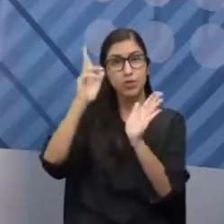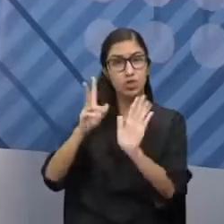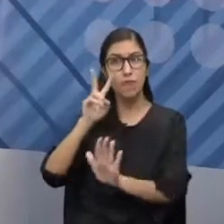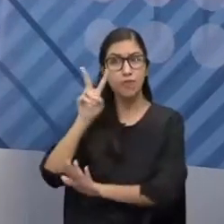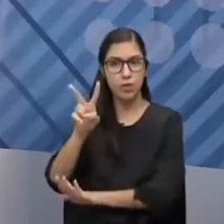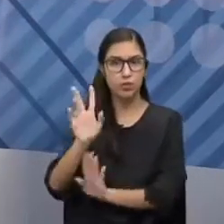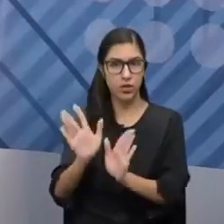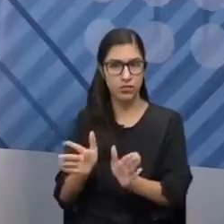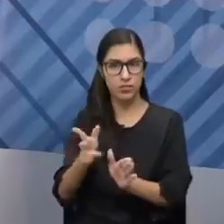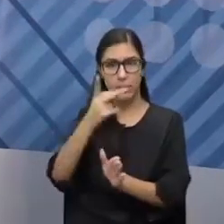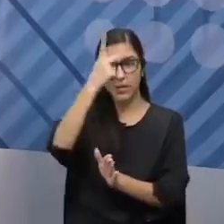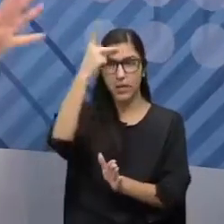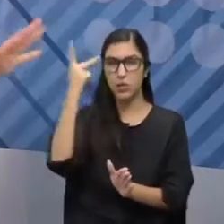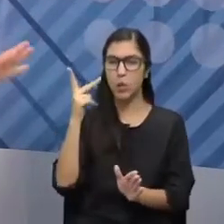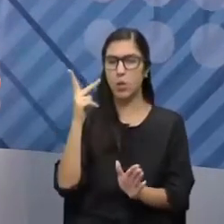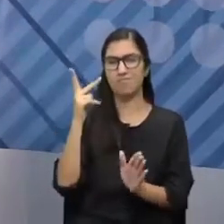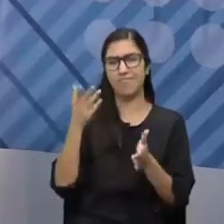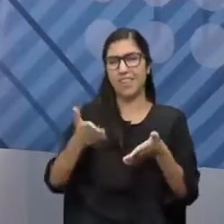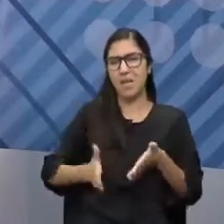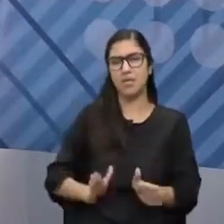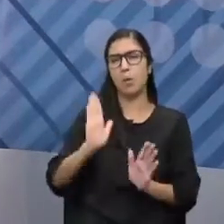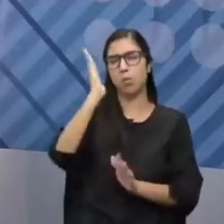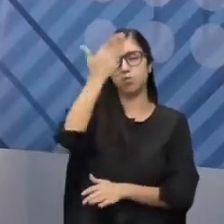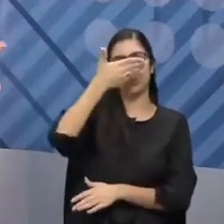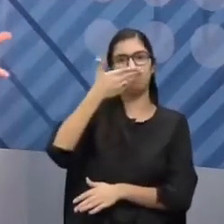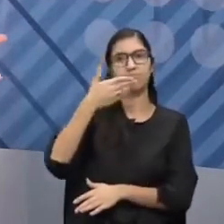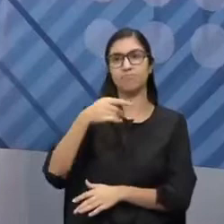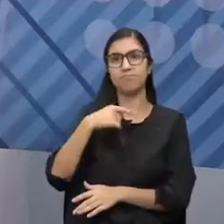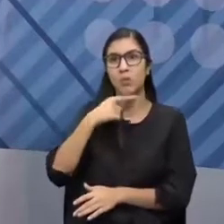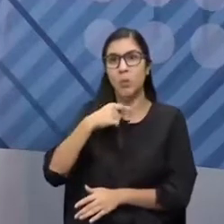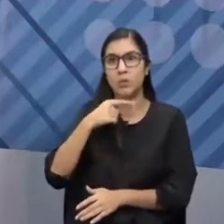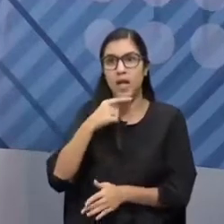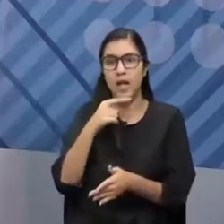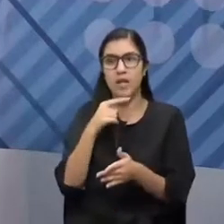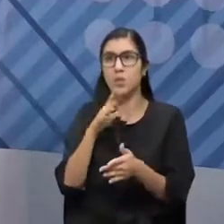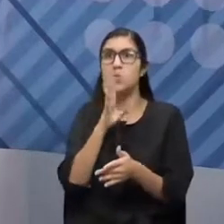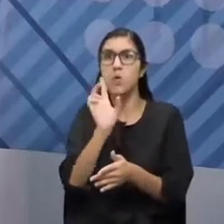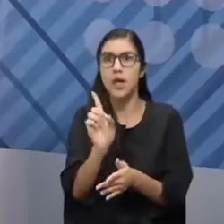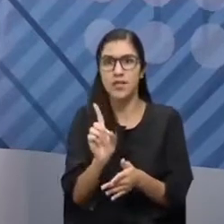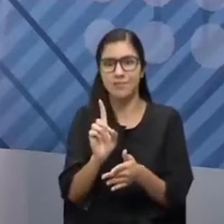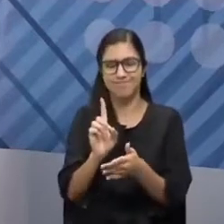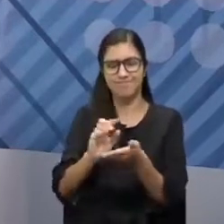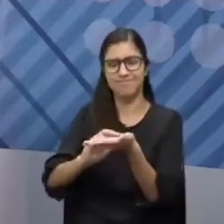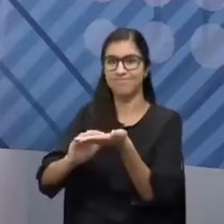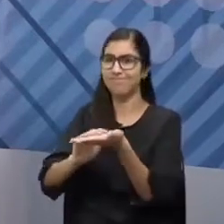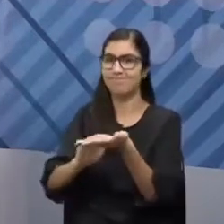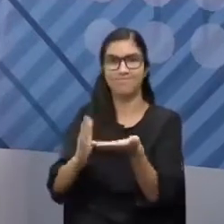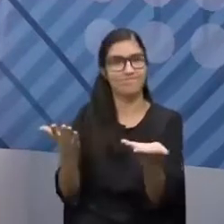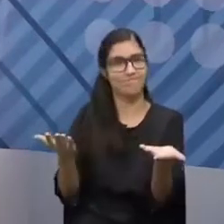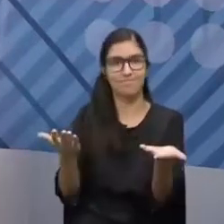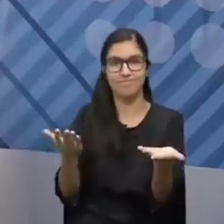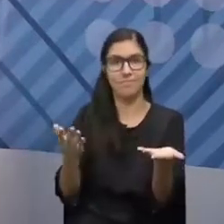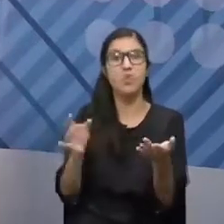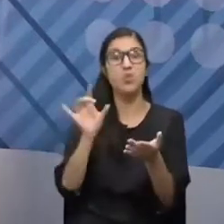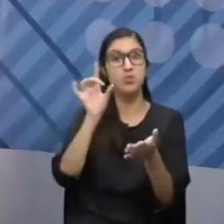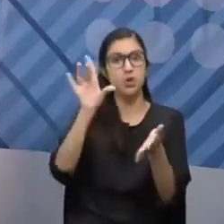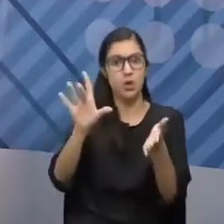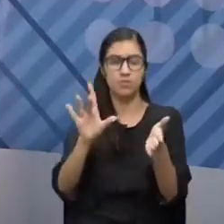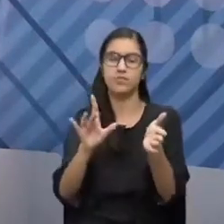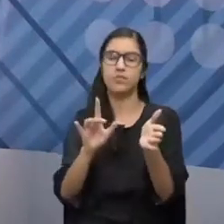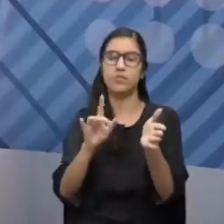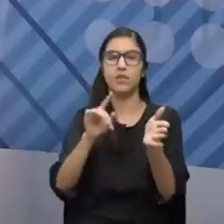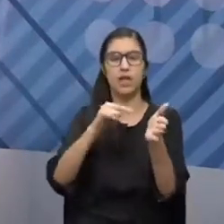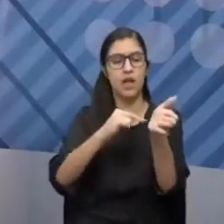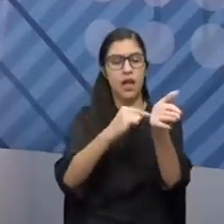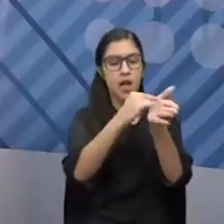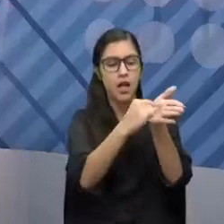enxergou, tá, gente? Uma pessoa que nasceu cega e que não tem esse traçado, só conhece o braille, isso aqui não vai dar certo. Então, a letra A,